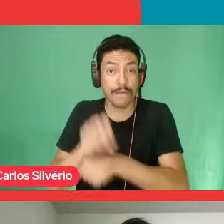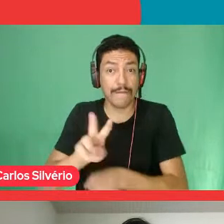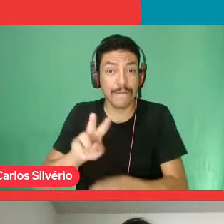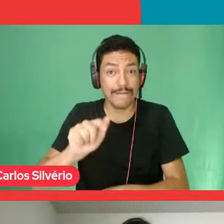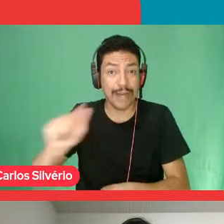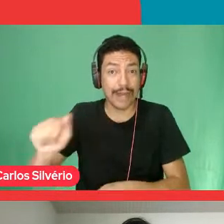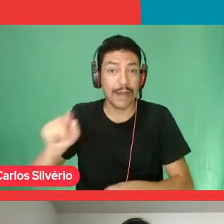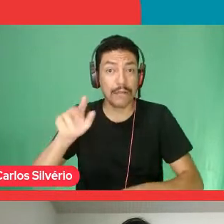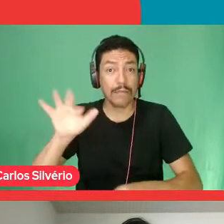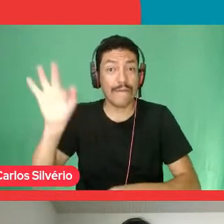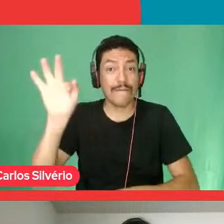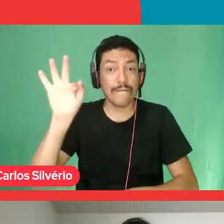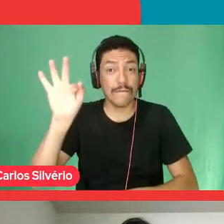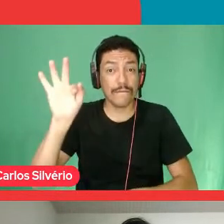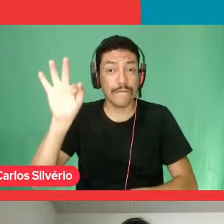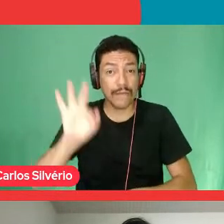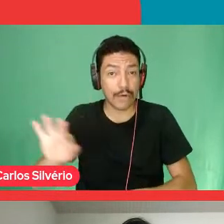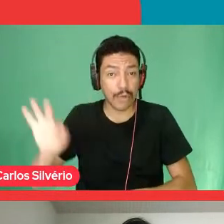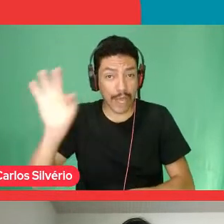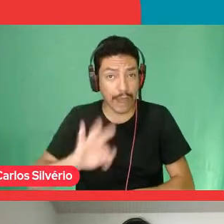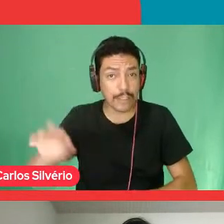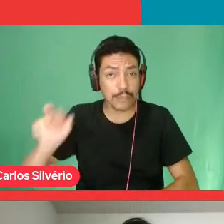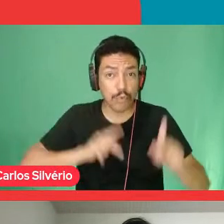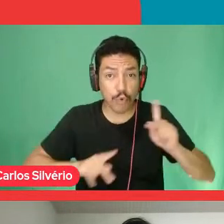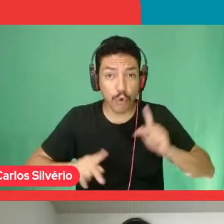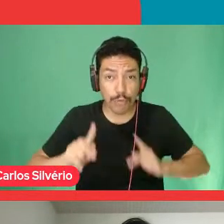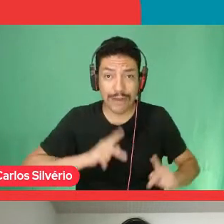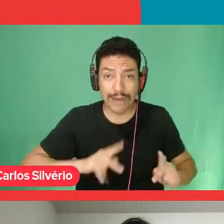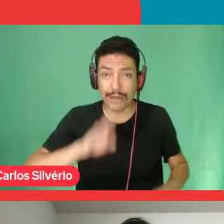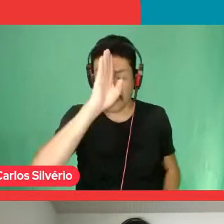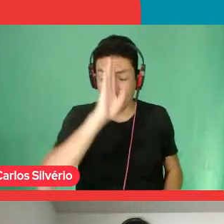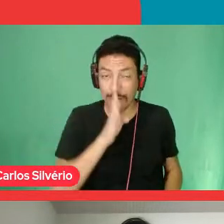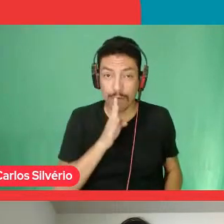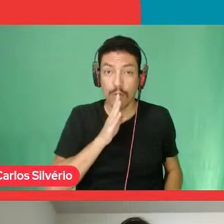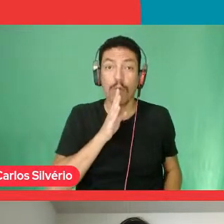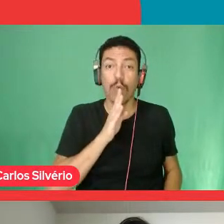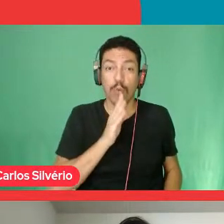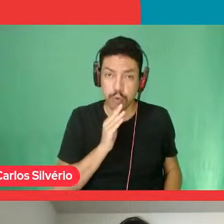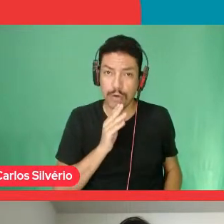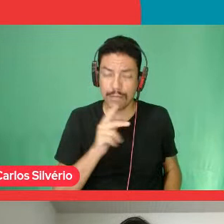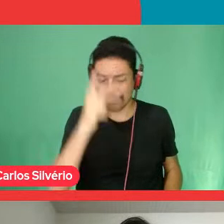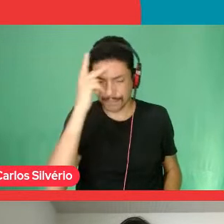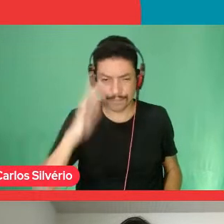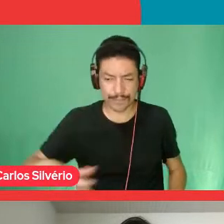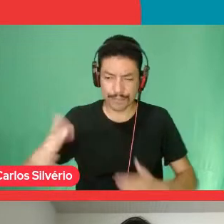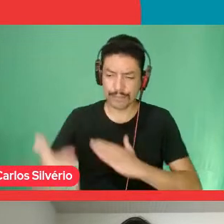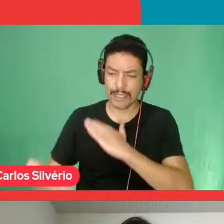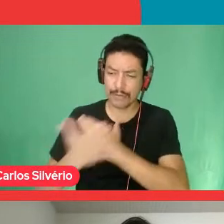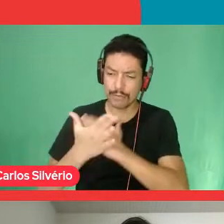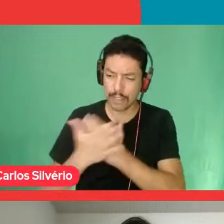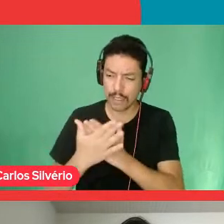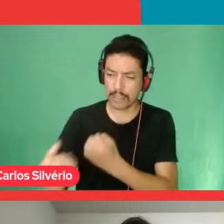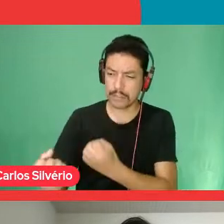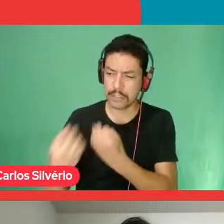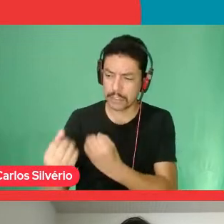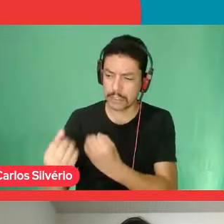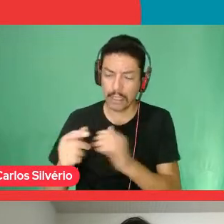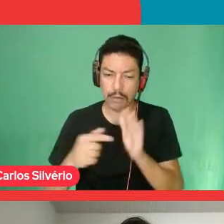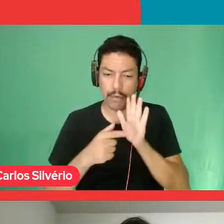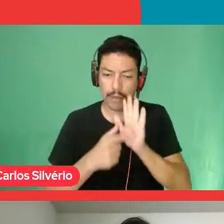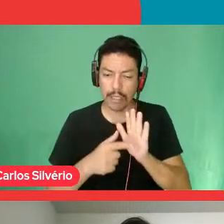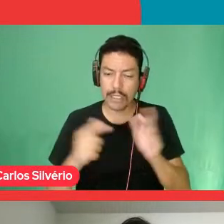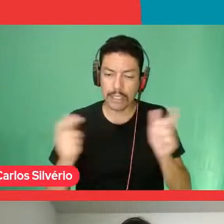pública. E aí acabei mesclando tudo. Pessoas me ajudando, me mostrando que era possível. Eu nunca achei que eu